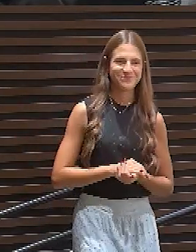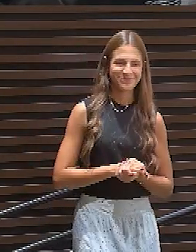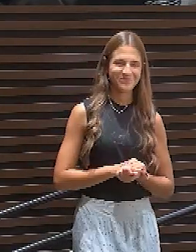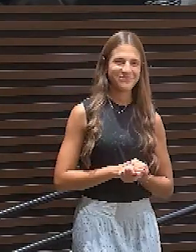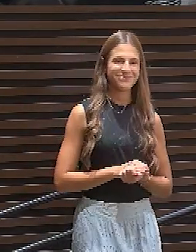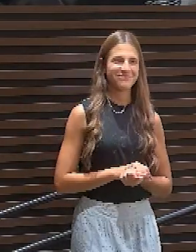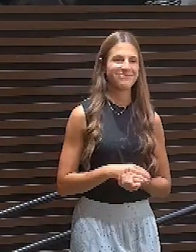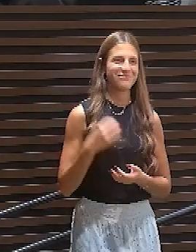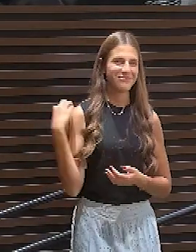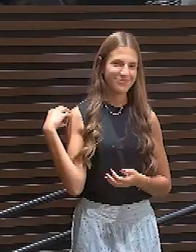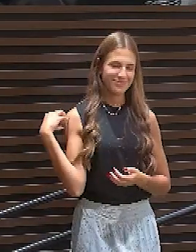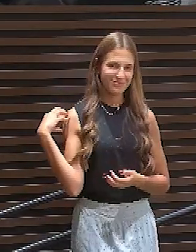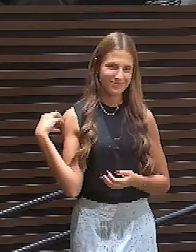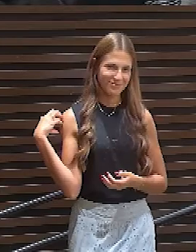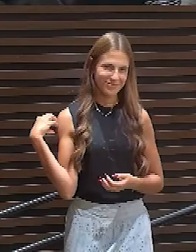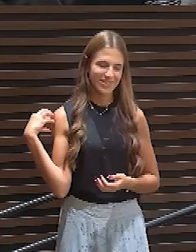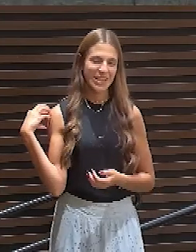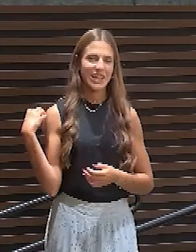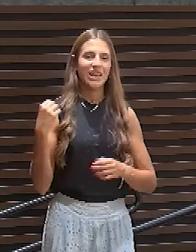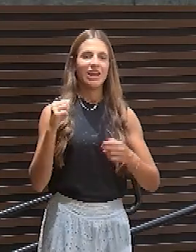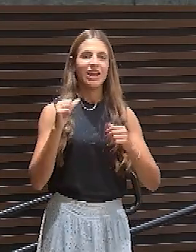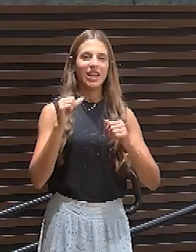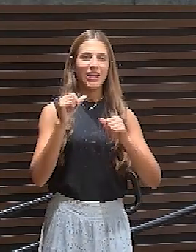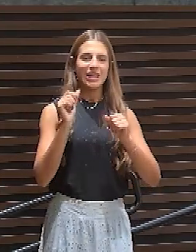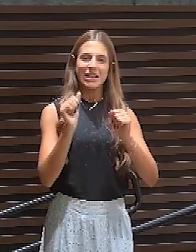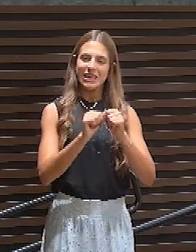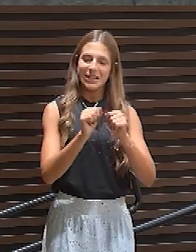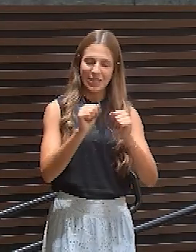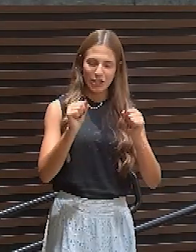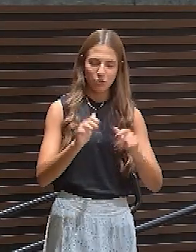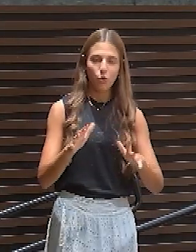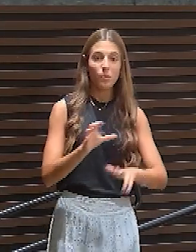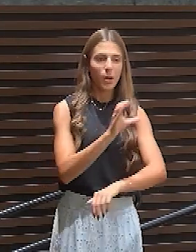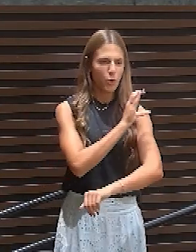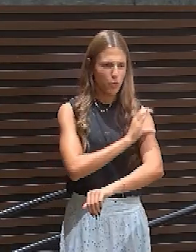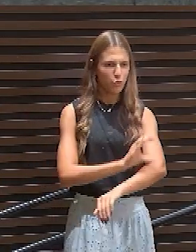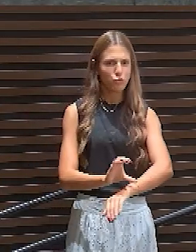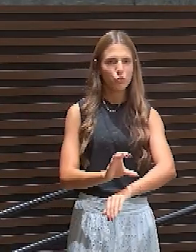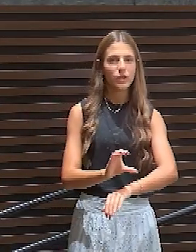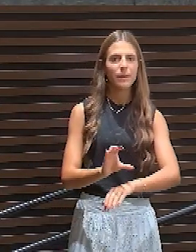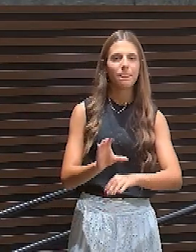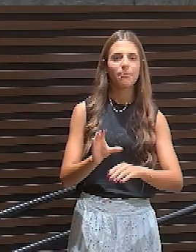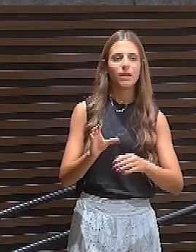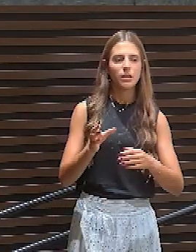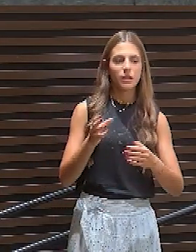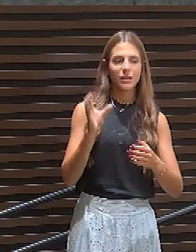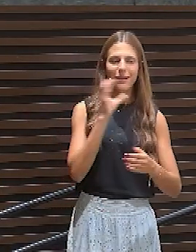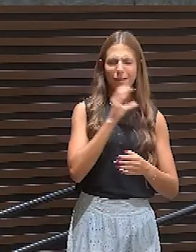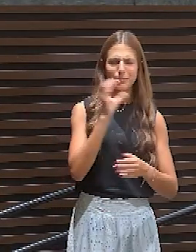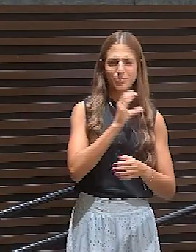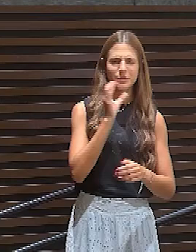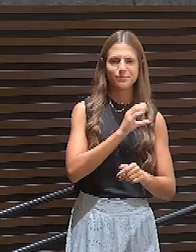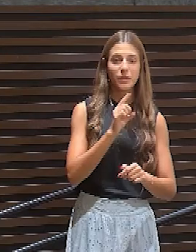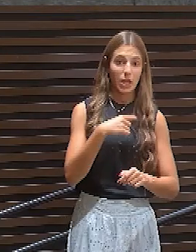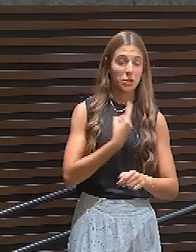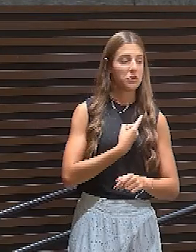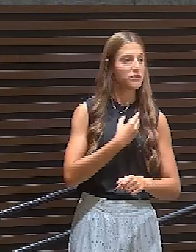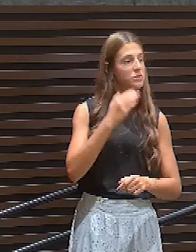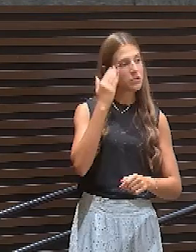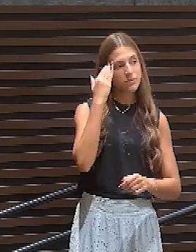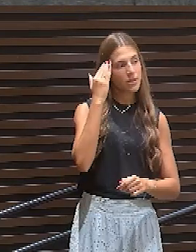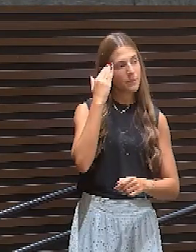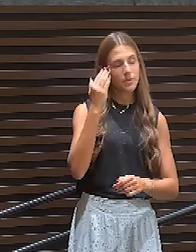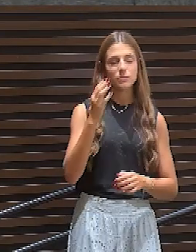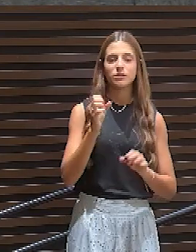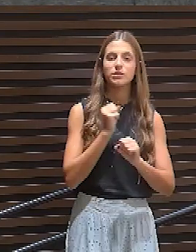Criou uma cultura do imediatismo. E nós não sabemos esperar. Mas a Bíblia